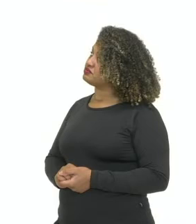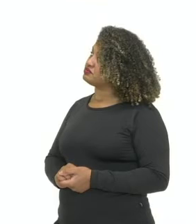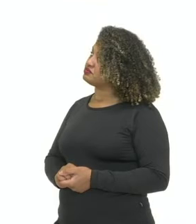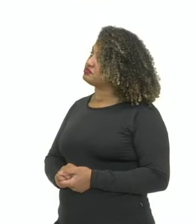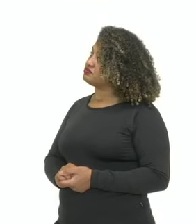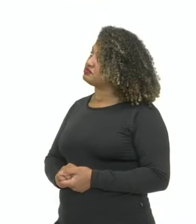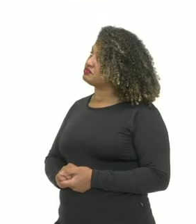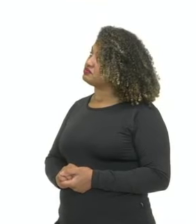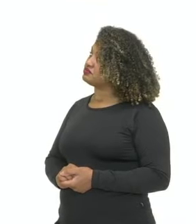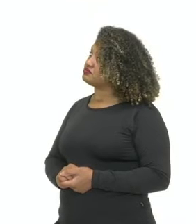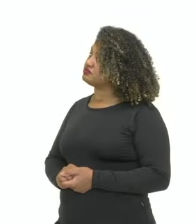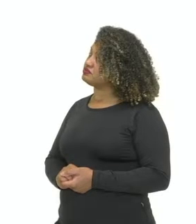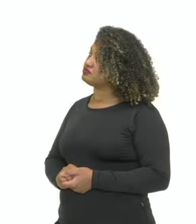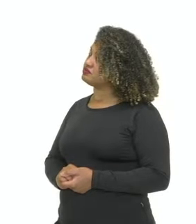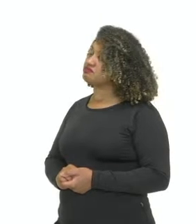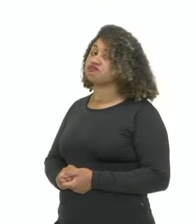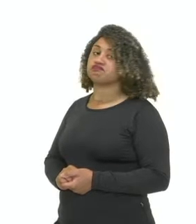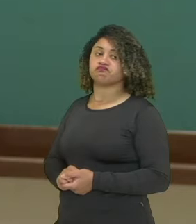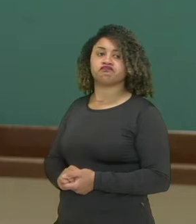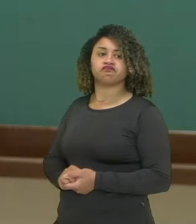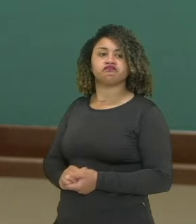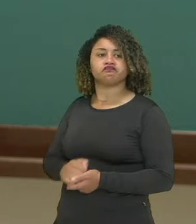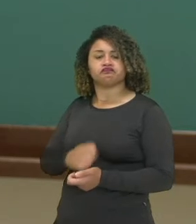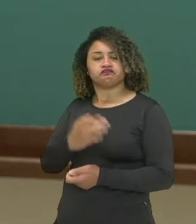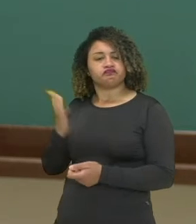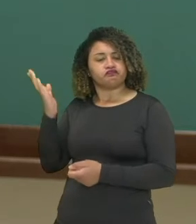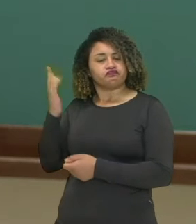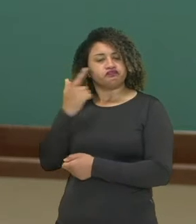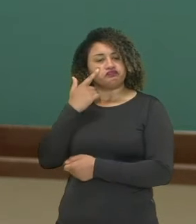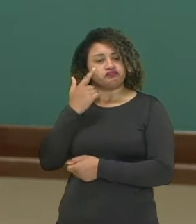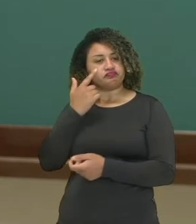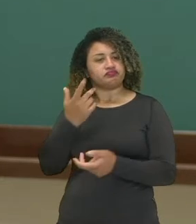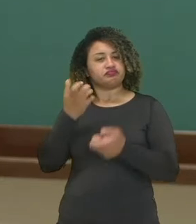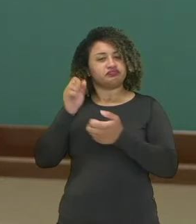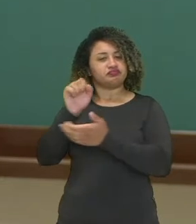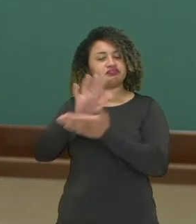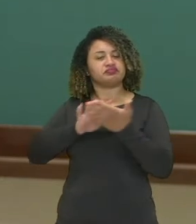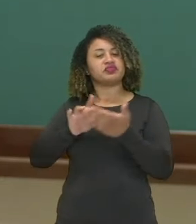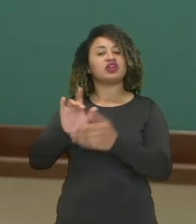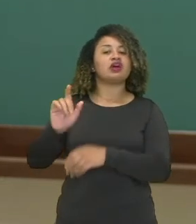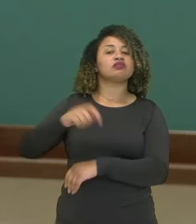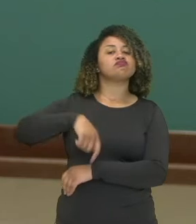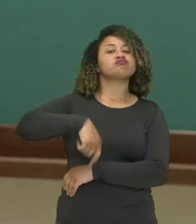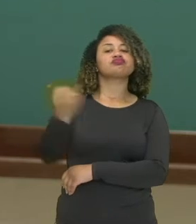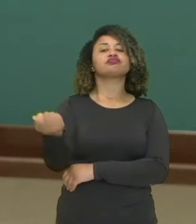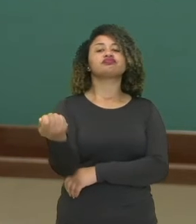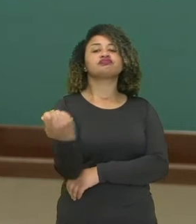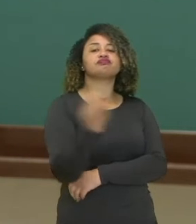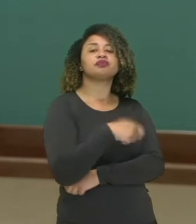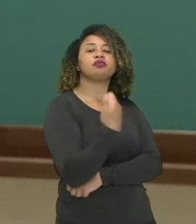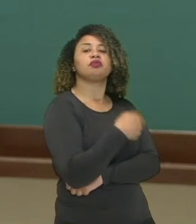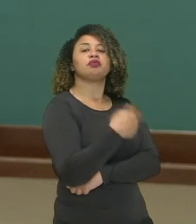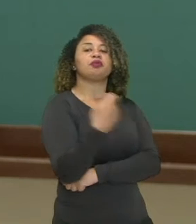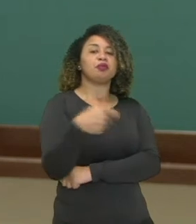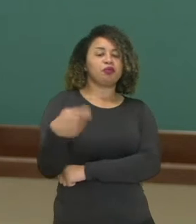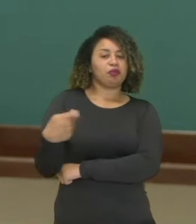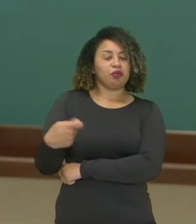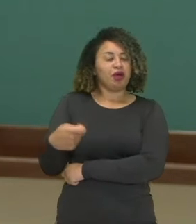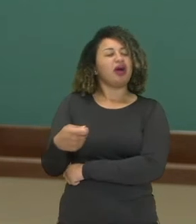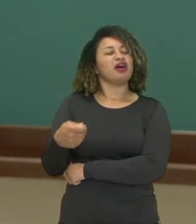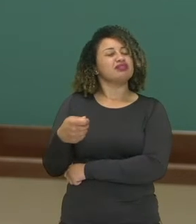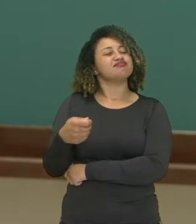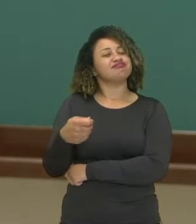Aquí tenemos ahí un leque, ¿no? Un objeto bastante usado en la danza flamenca que viene de los